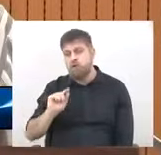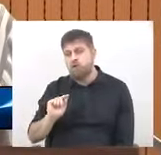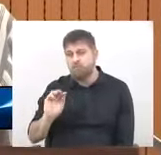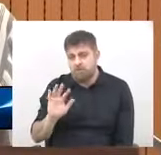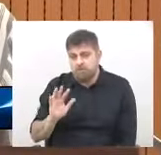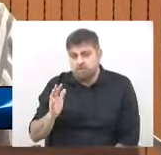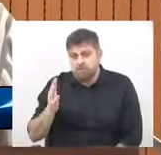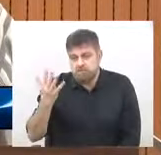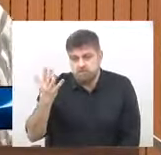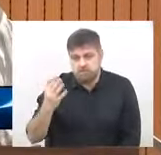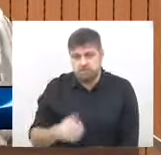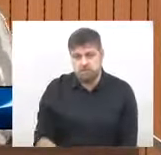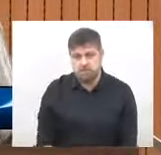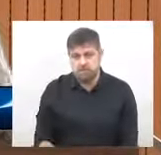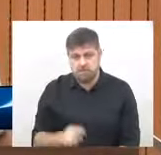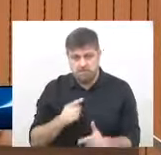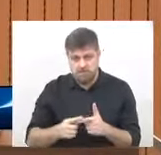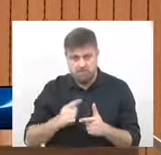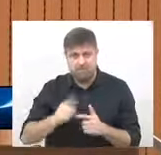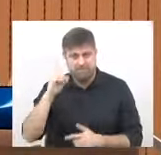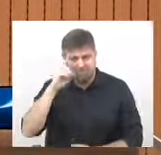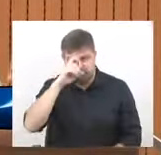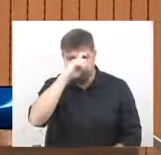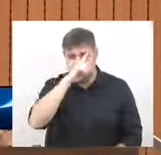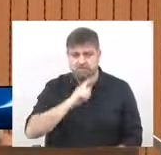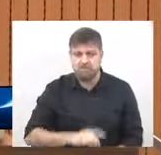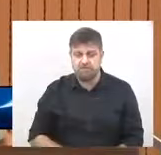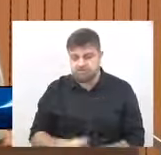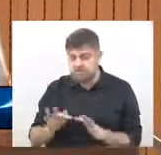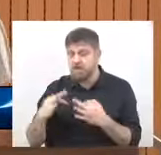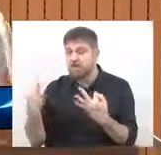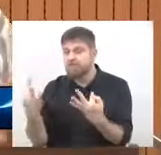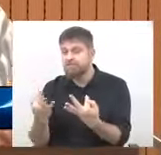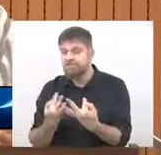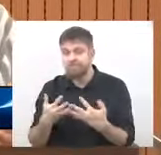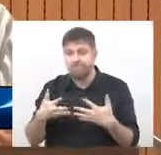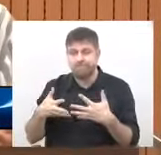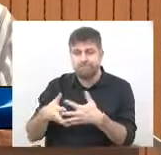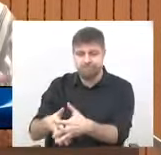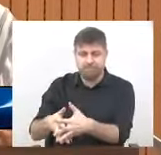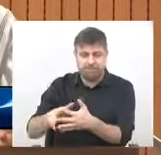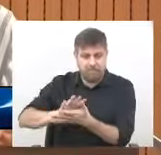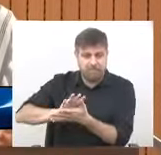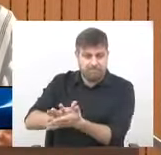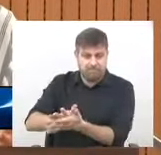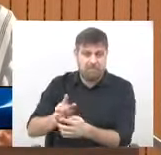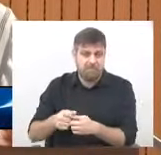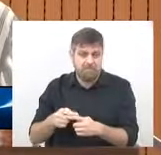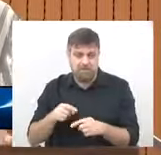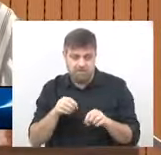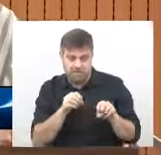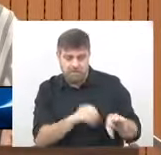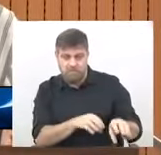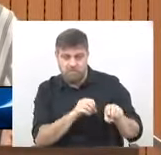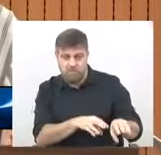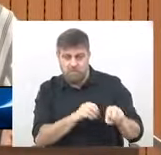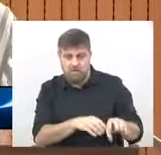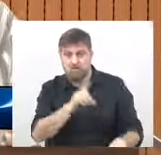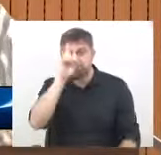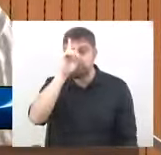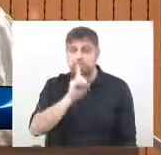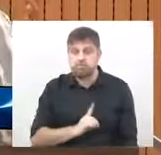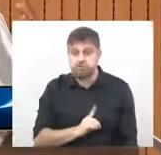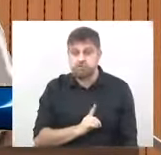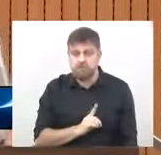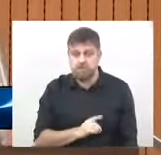uma situação difícil na vida das famílias, além de que o ensino, o direito à educação,